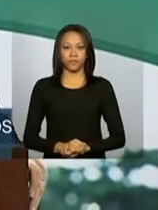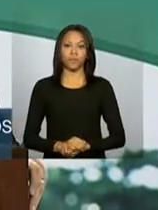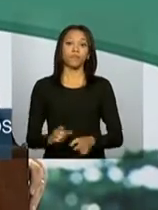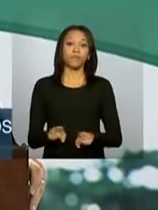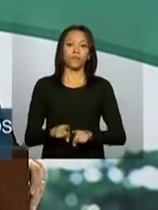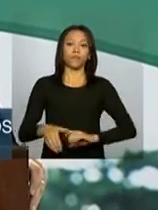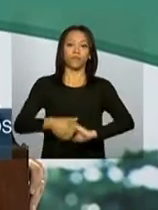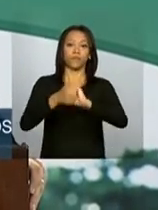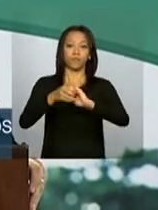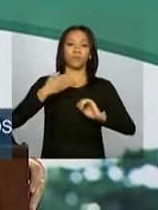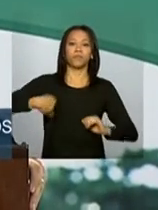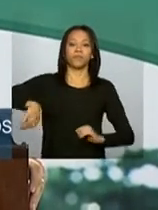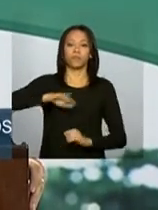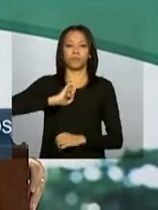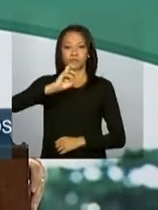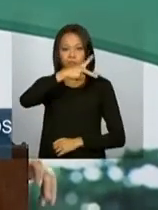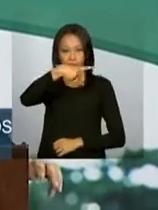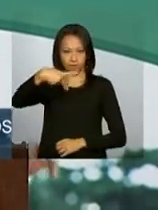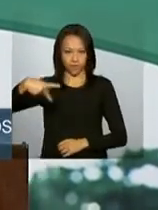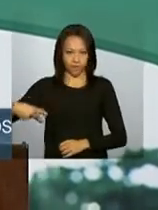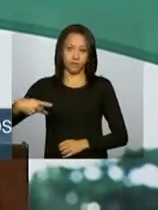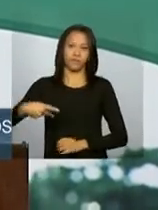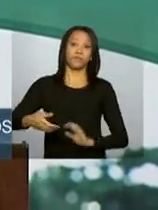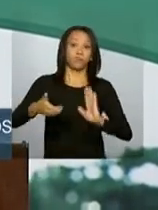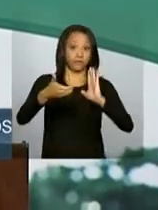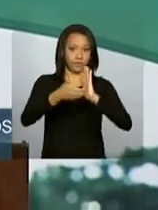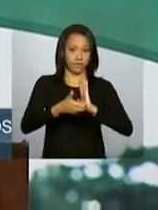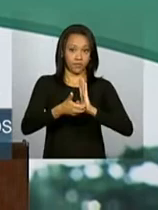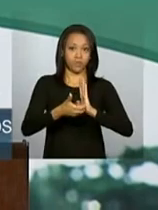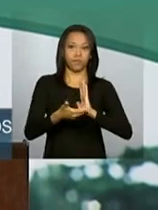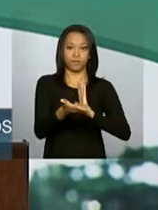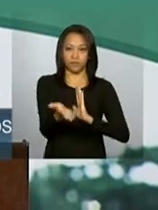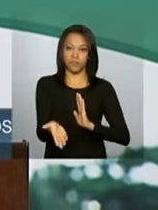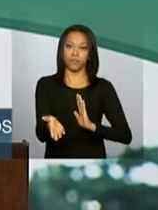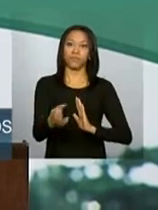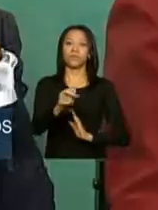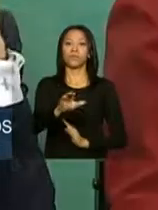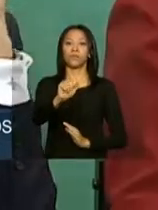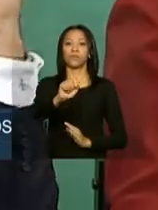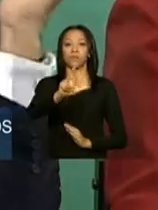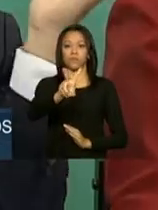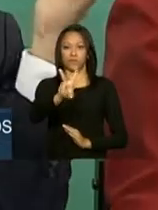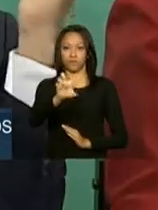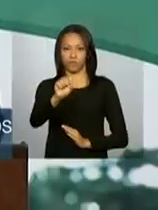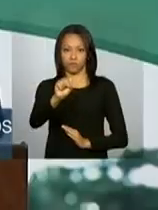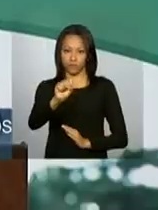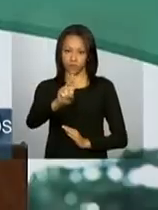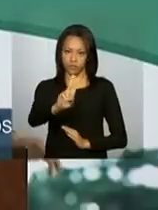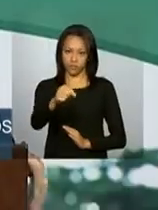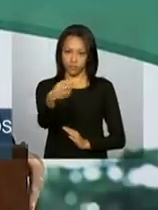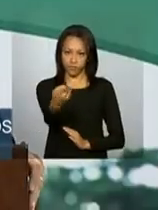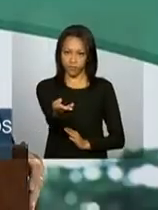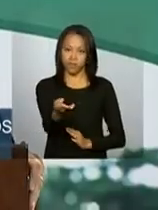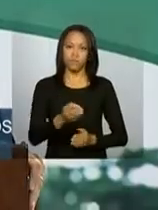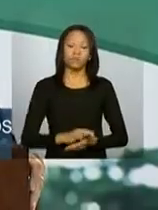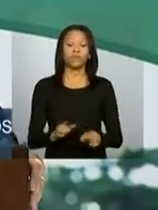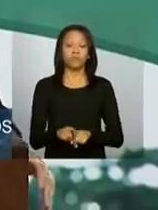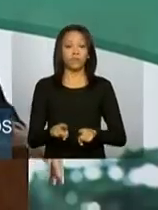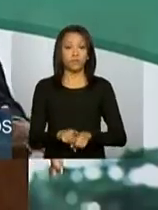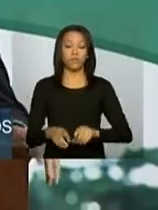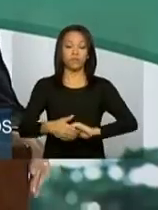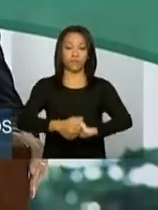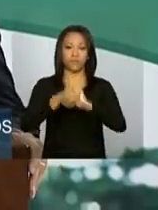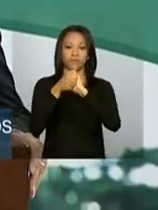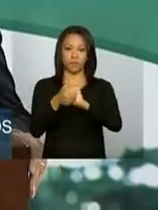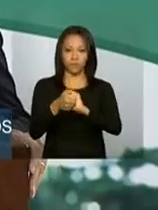cumprimentar o nosso presidente da Câmara dos Deputados, deputado Henrique Eduardo Alves, cumprimentar